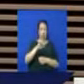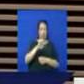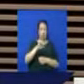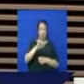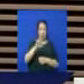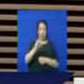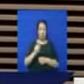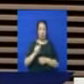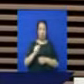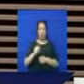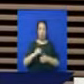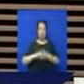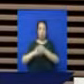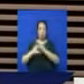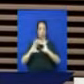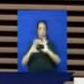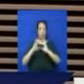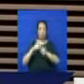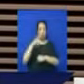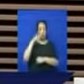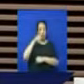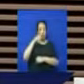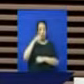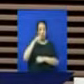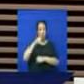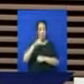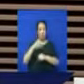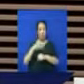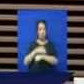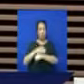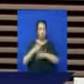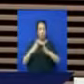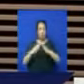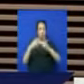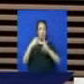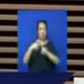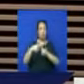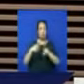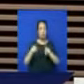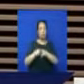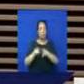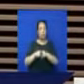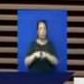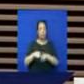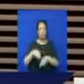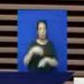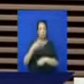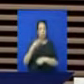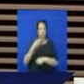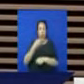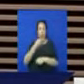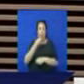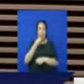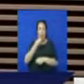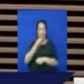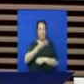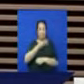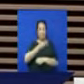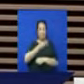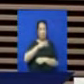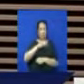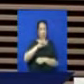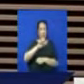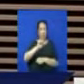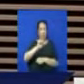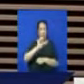da Igreja. Né? Da mesma forma, meu querido amigo Sérgio Melo, e te cumprimentando, Sérgio, te agradecendo